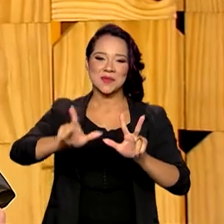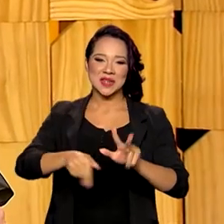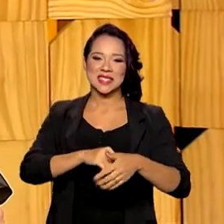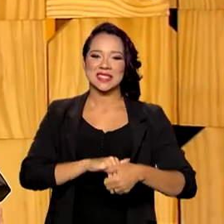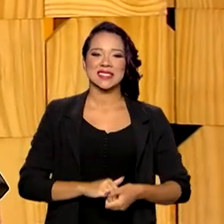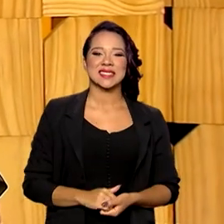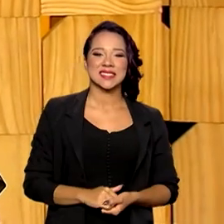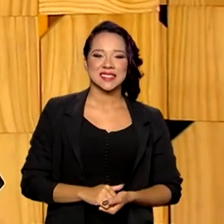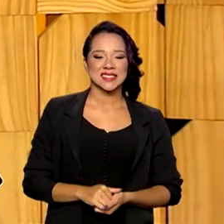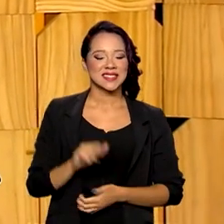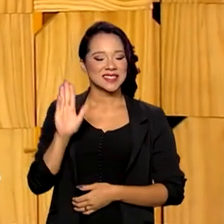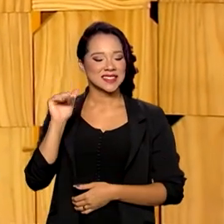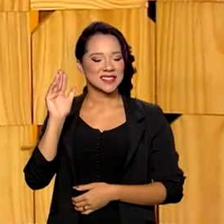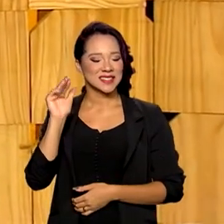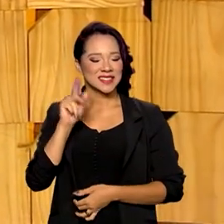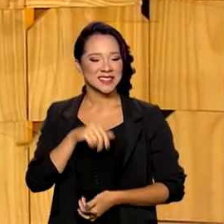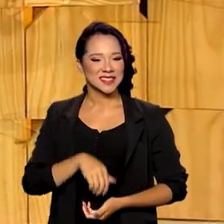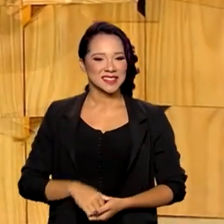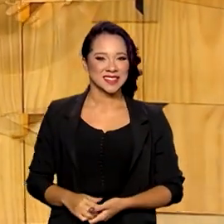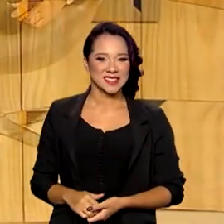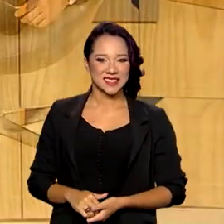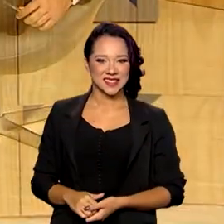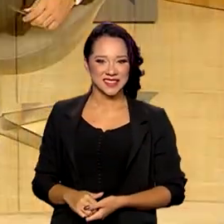Brasil. Até o próximo programa.